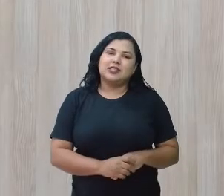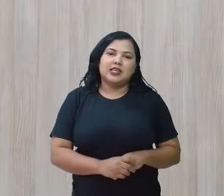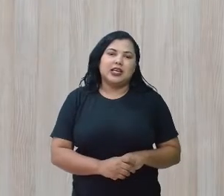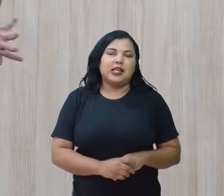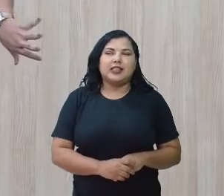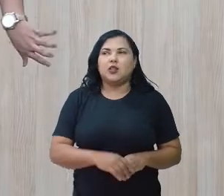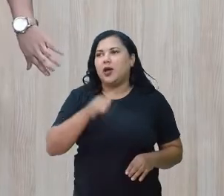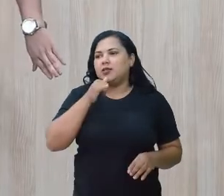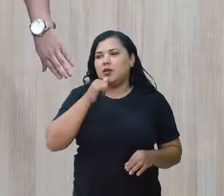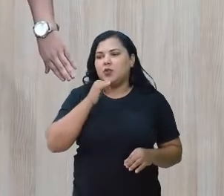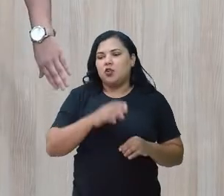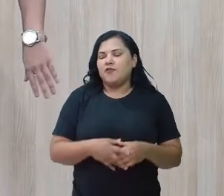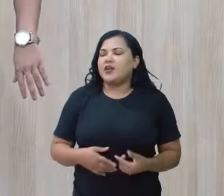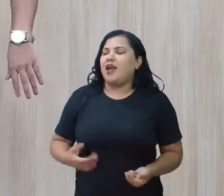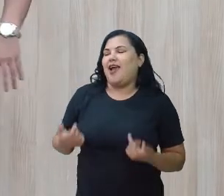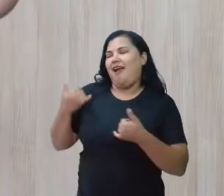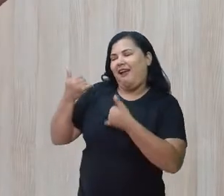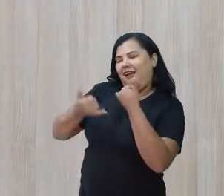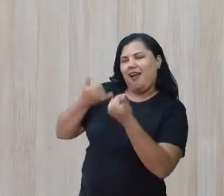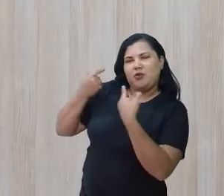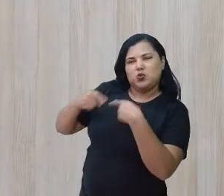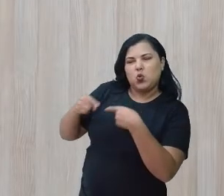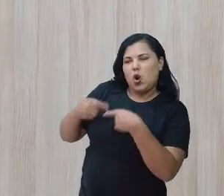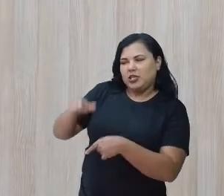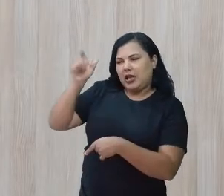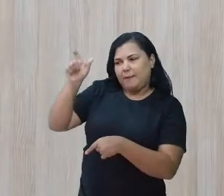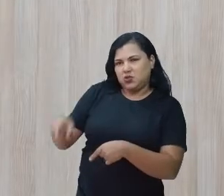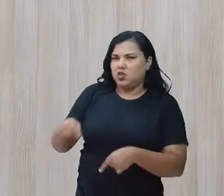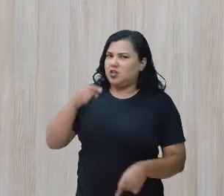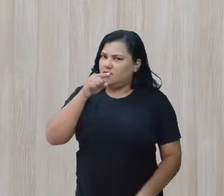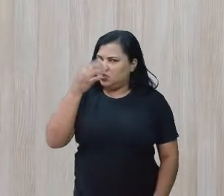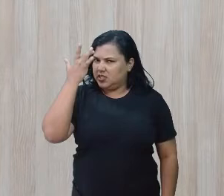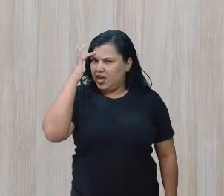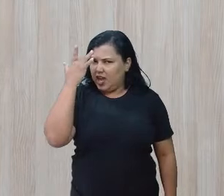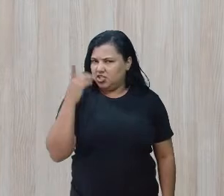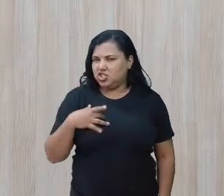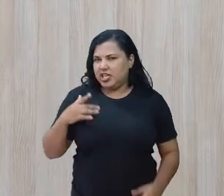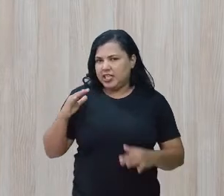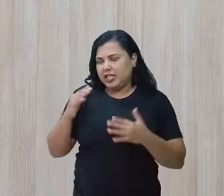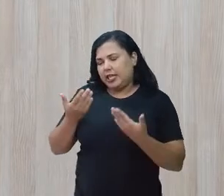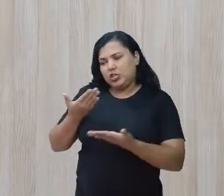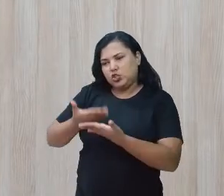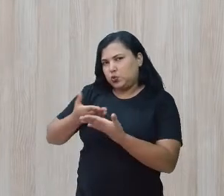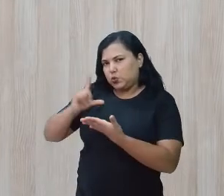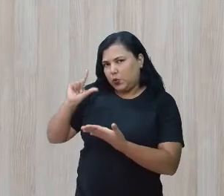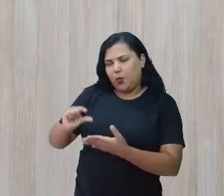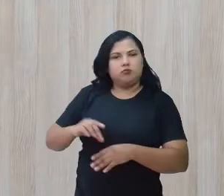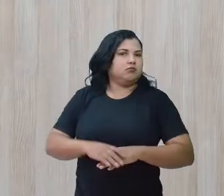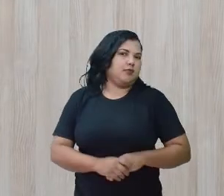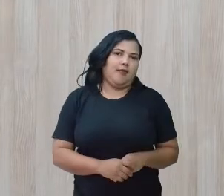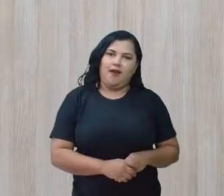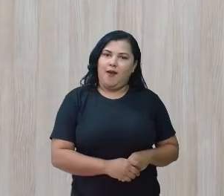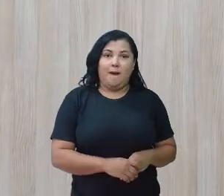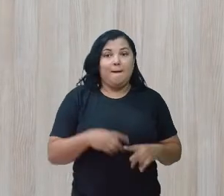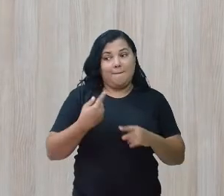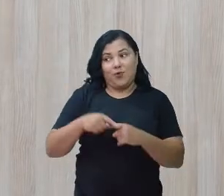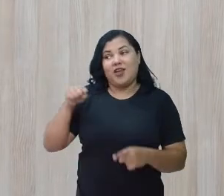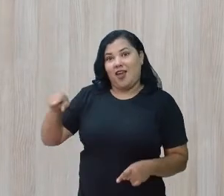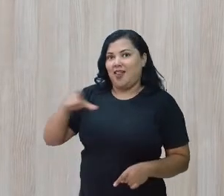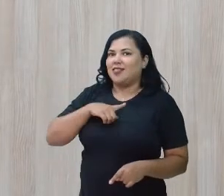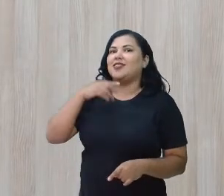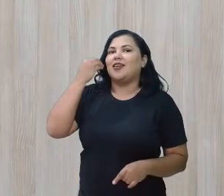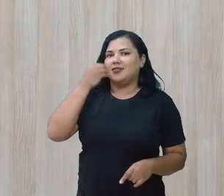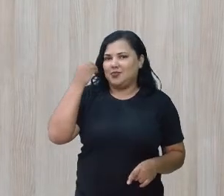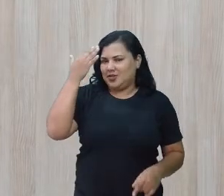não tirem onda com aquela pessoa que você acha que é menos escolarizada, que tem menos coisa para ensinar. Porque ela também